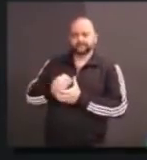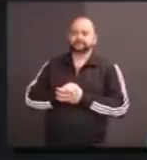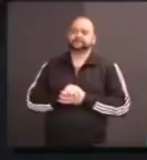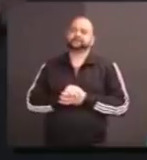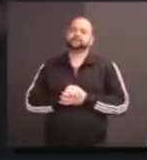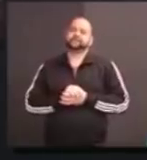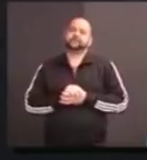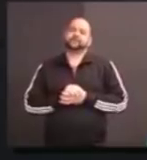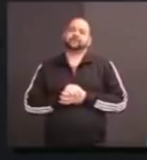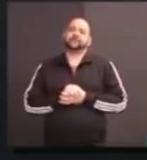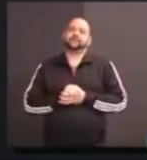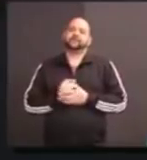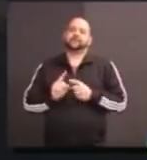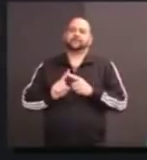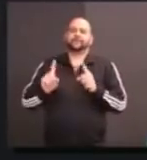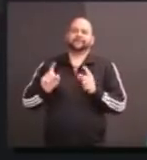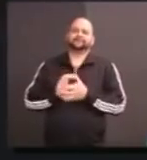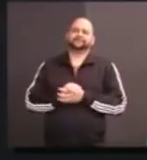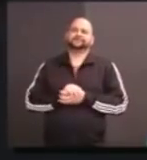Uma espécie de